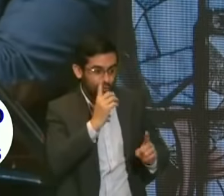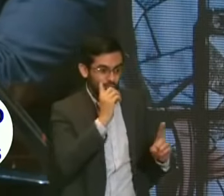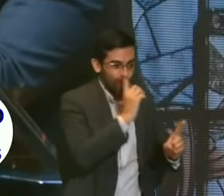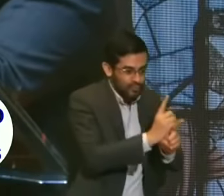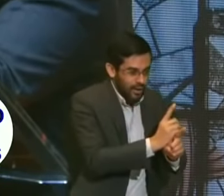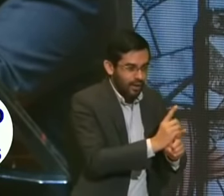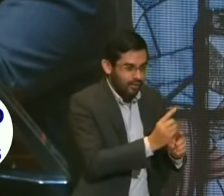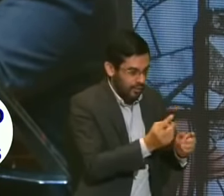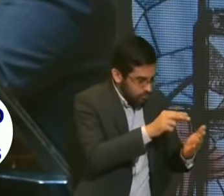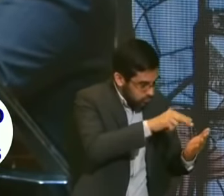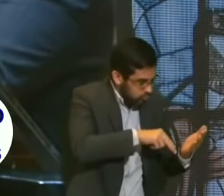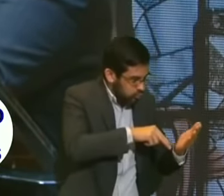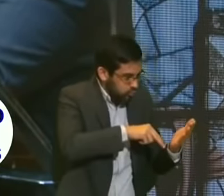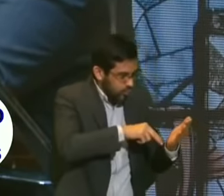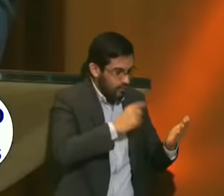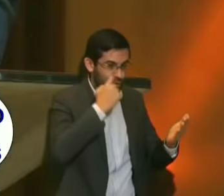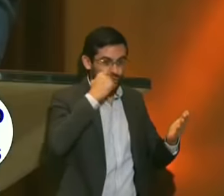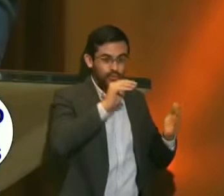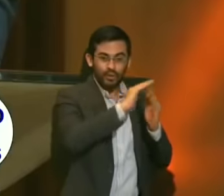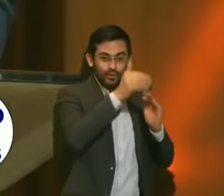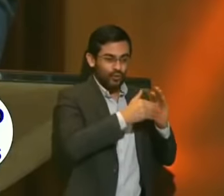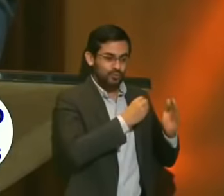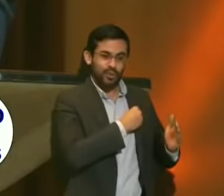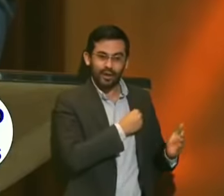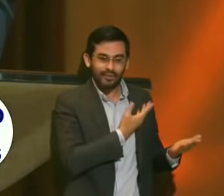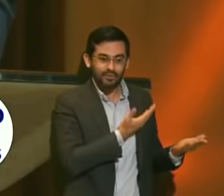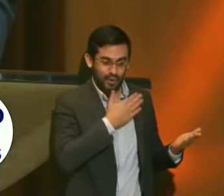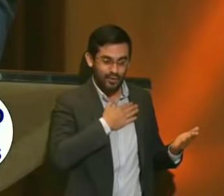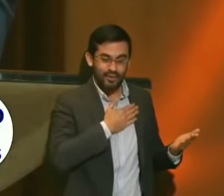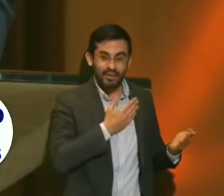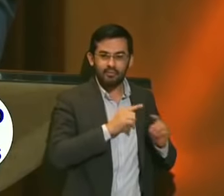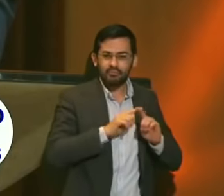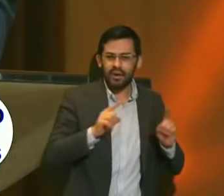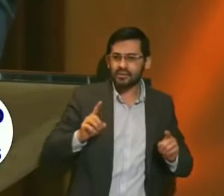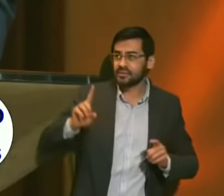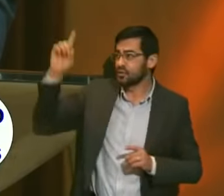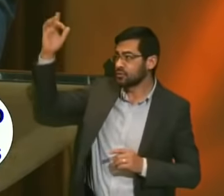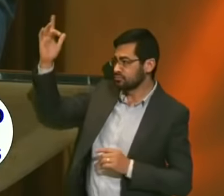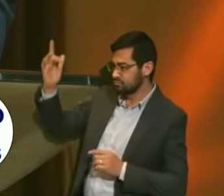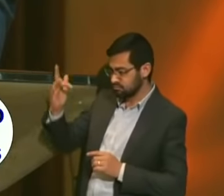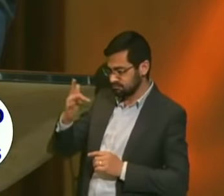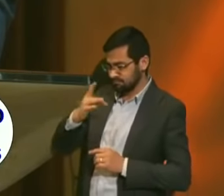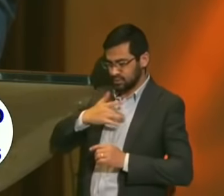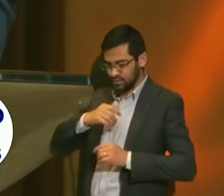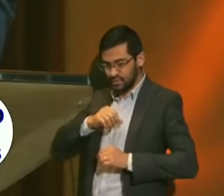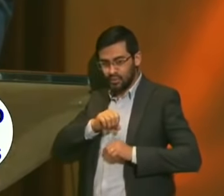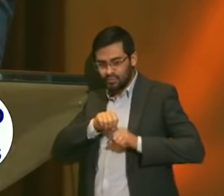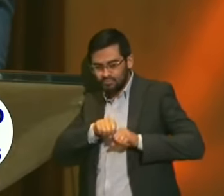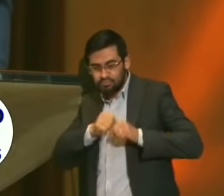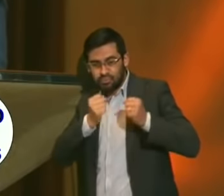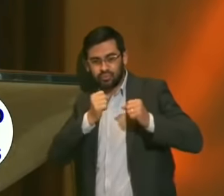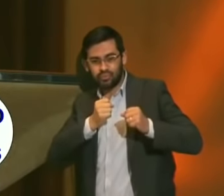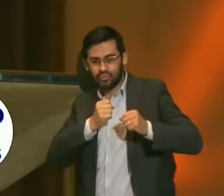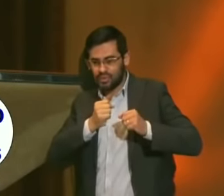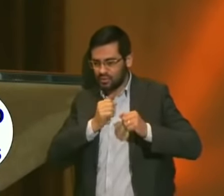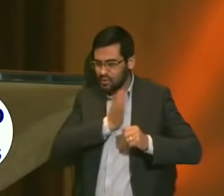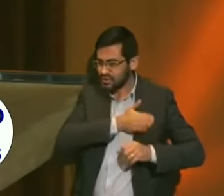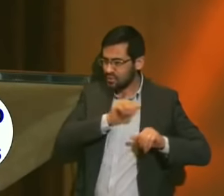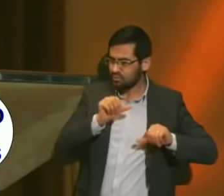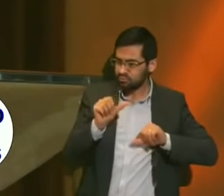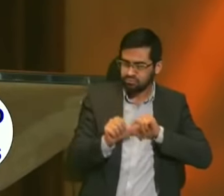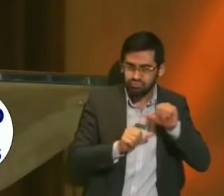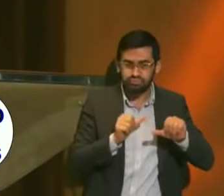os meus pecados. E até que Deus teve que ir quebrantando o meu coração para dizer: olha, você está conversando comigo,